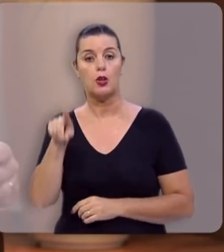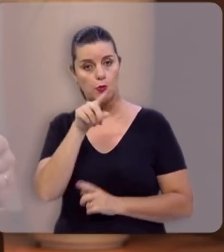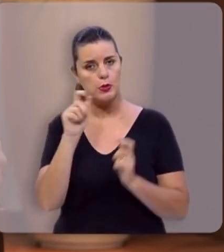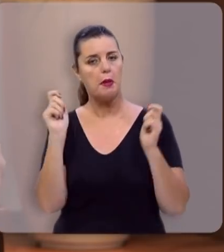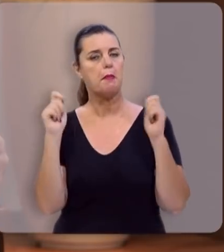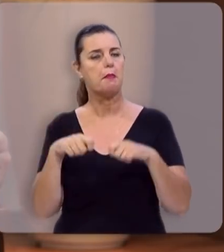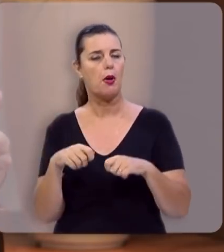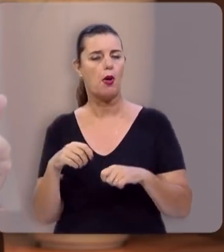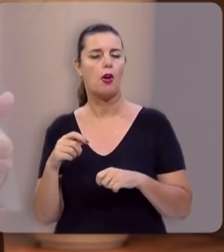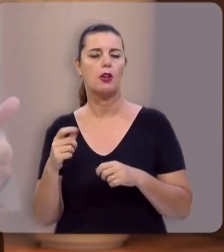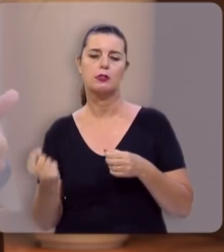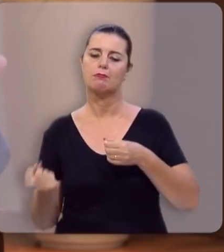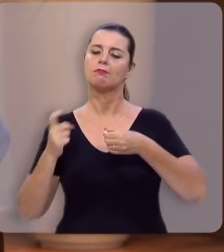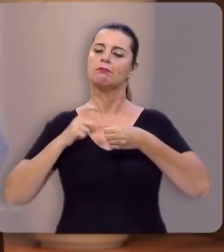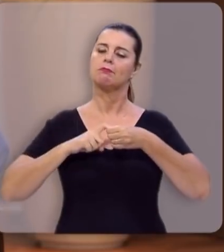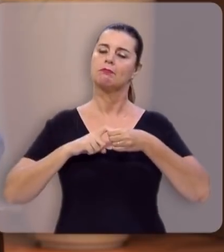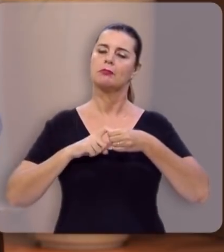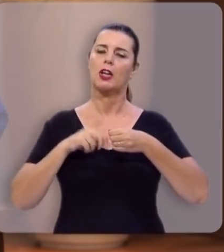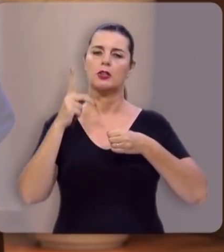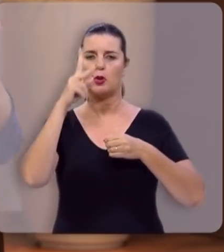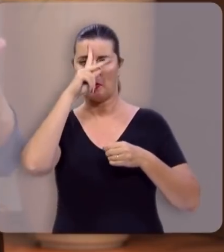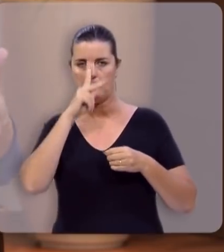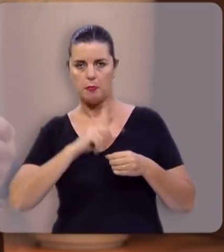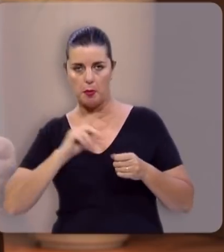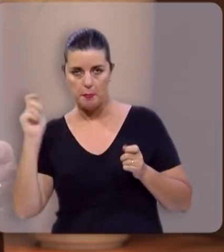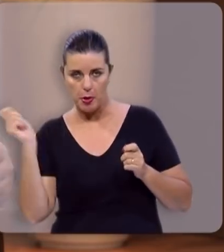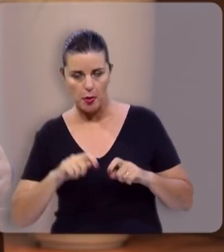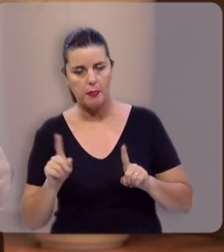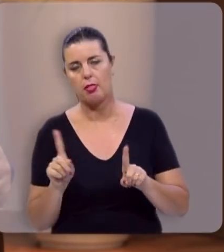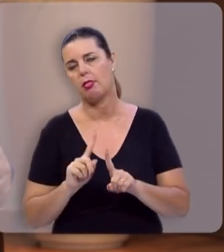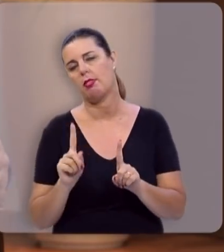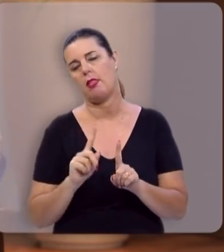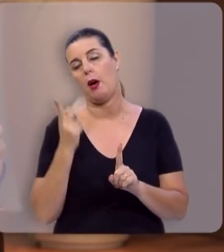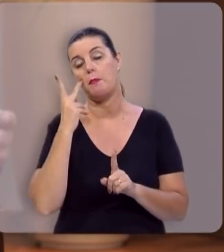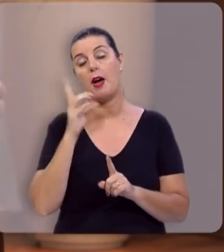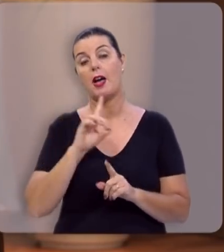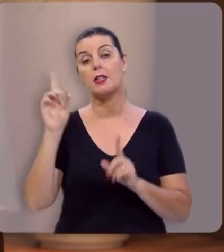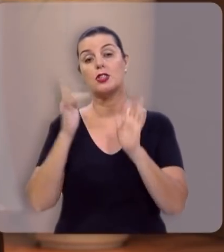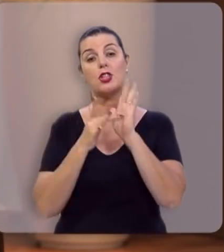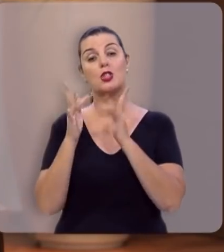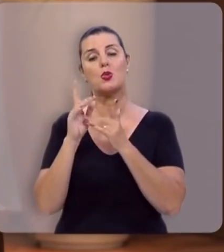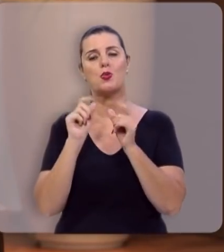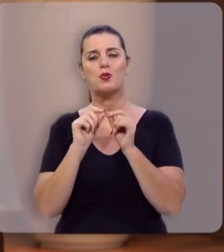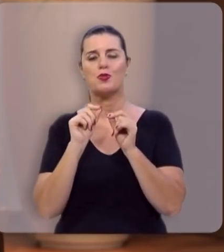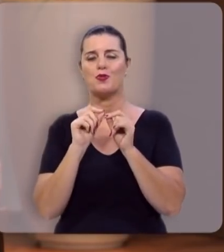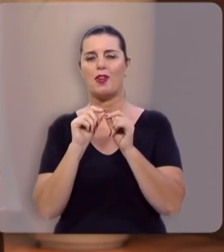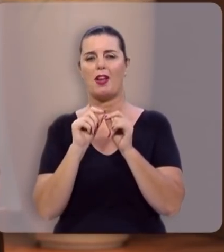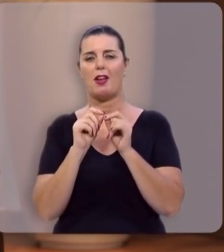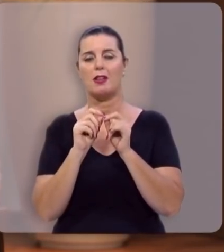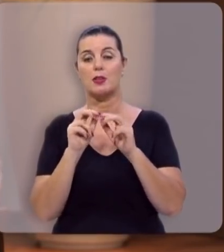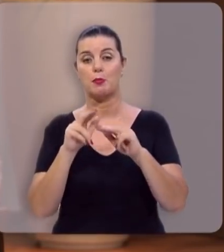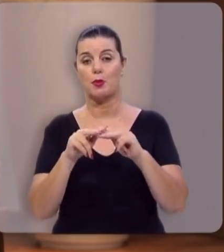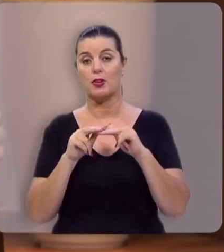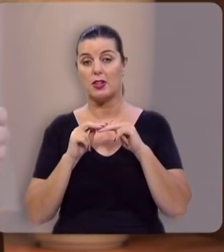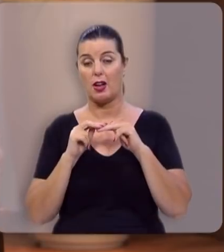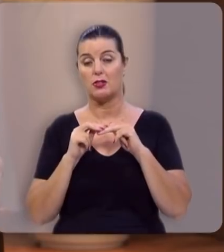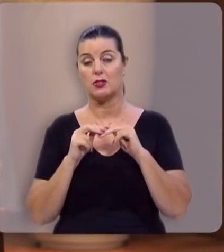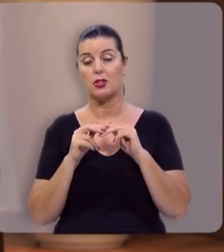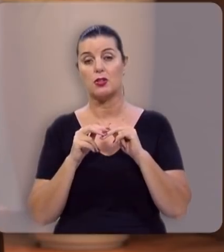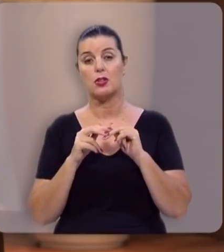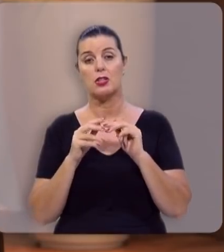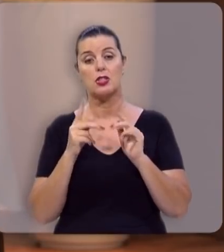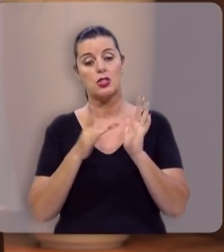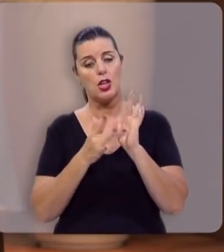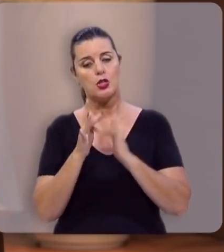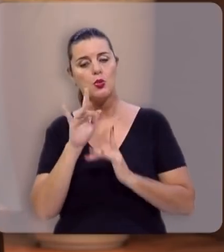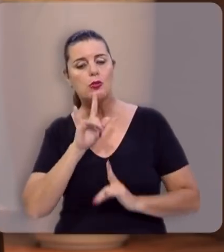de Deus, você pode ser trazido de volta não pela sua capacidade, mas por aquilo que Jesus fez. Porque, afinal de